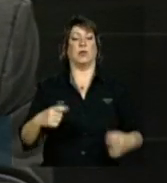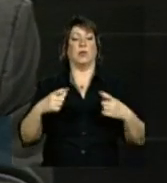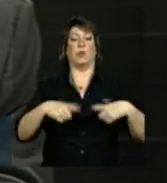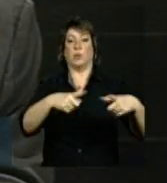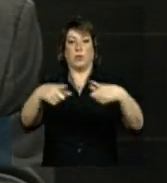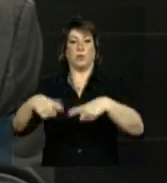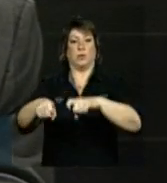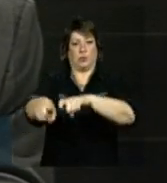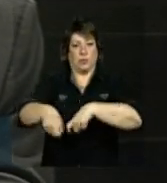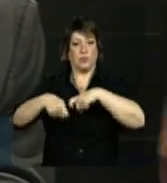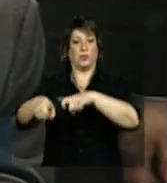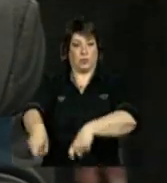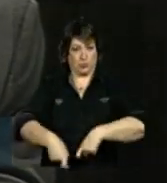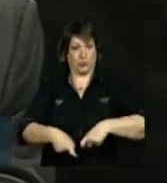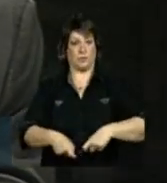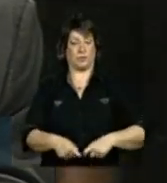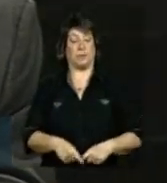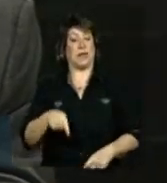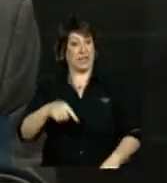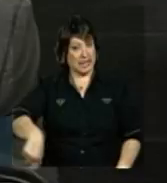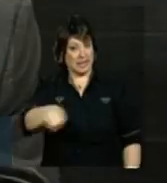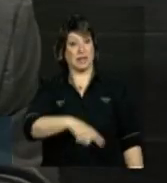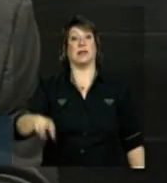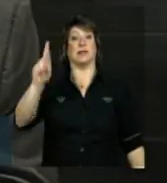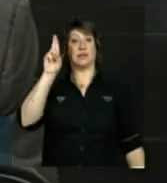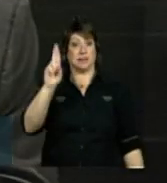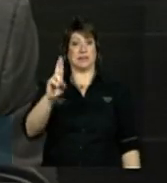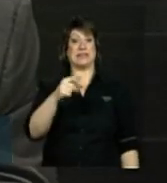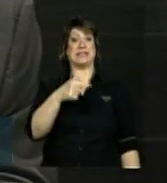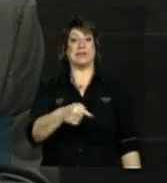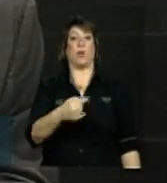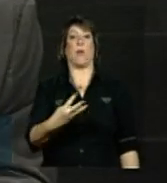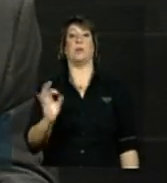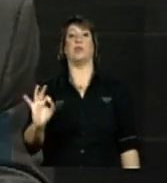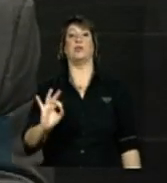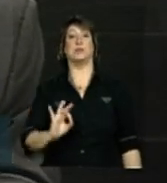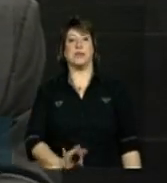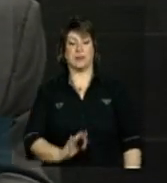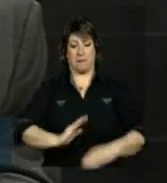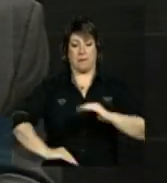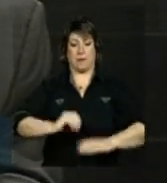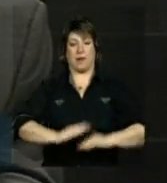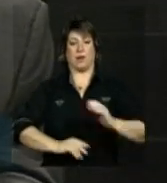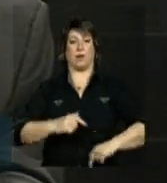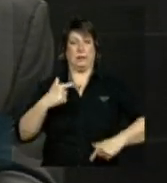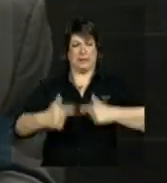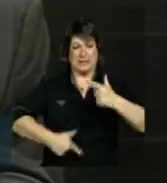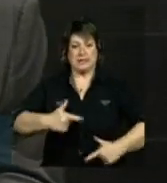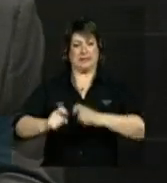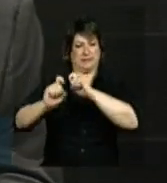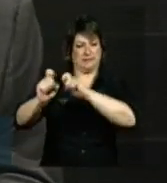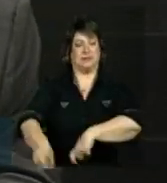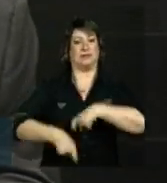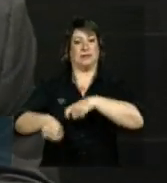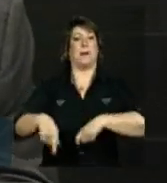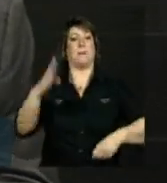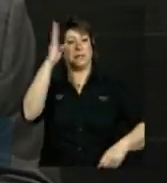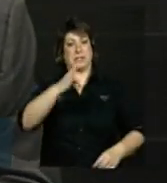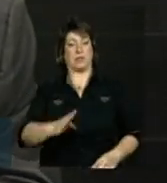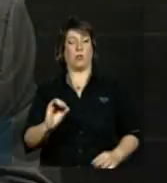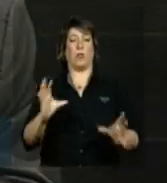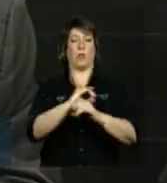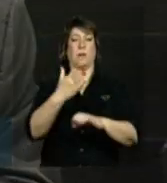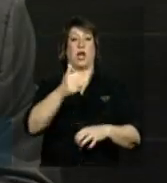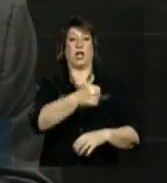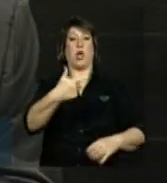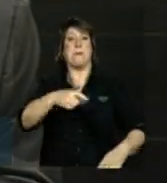estabelecimentos rurais, que são responsáveis por 74% da mão de obra ocupada no campo brasileiro. São em torno de 12